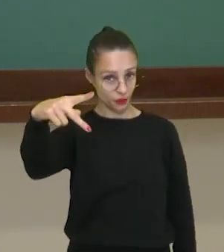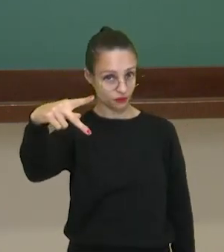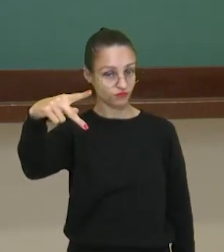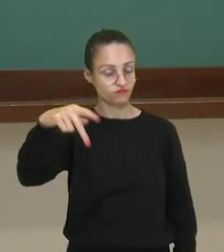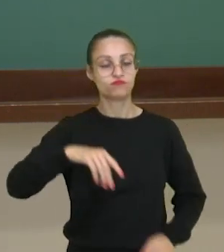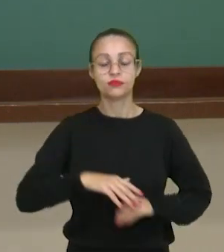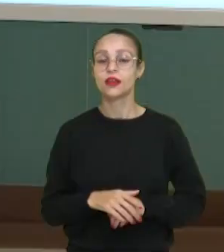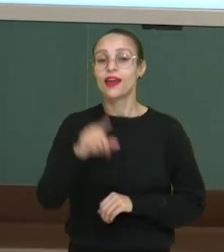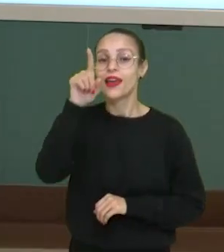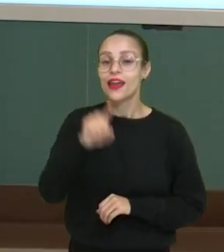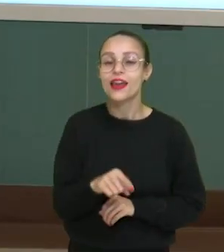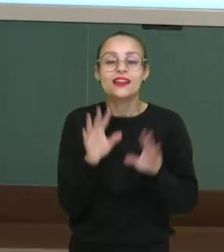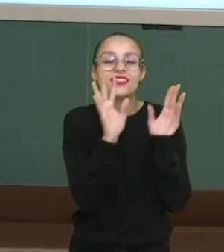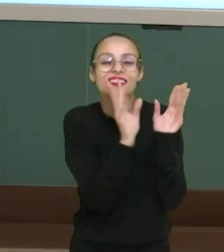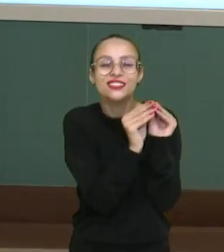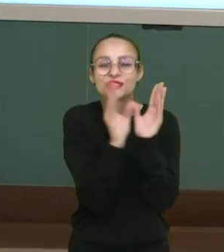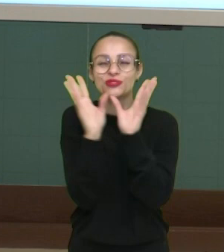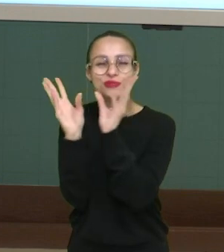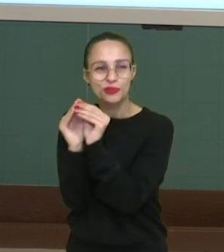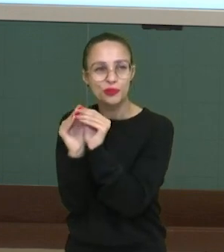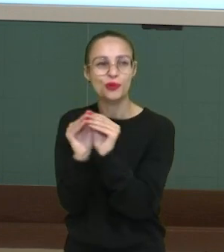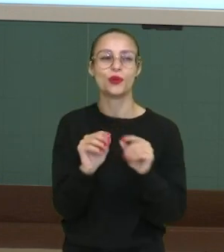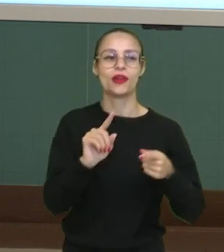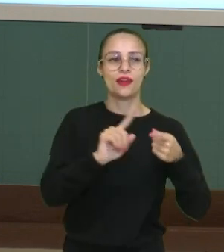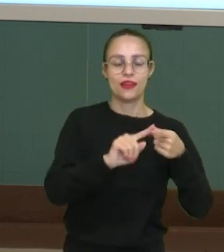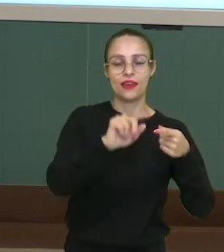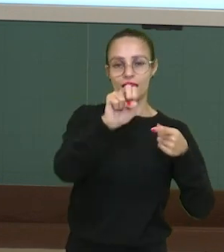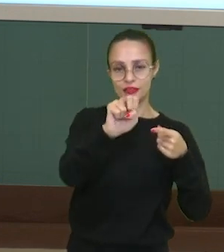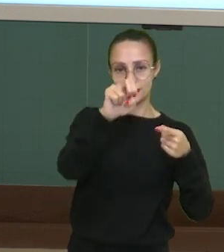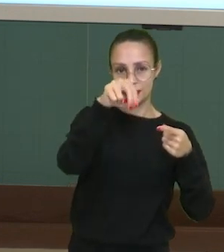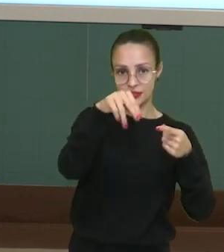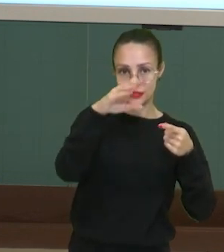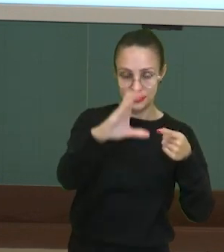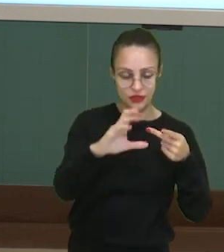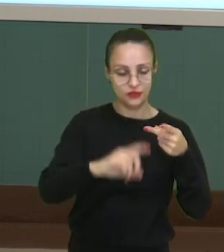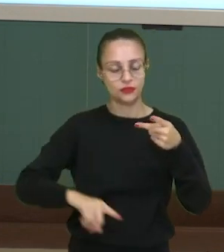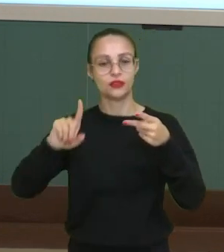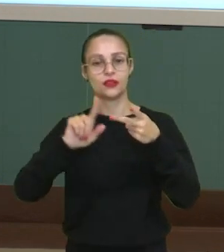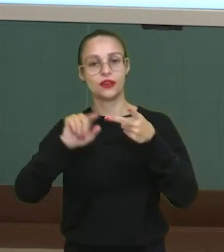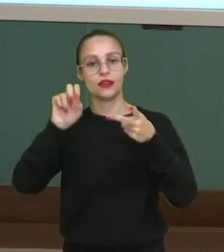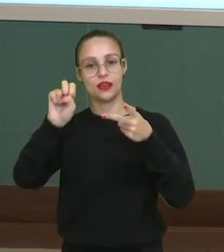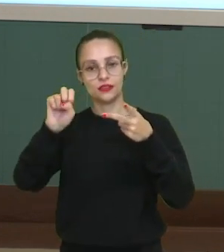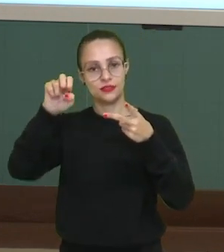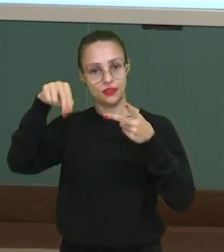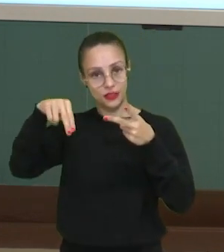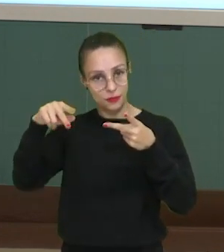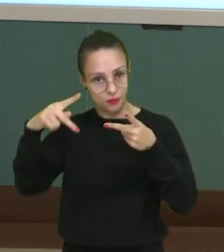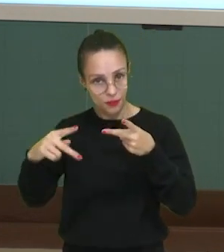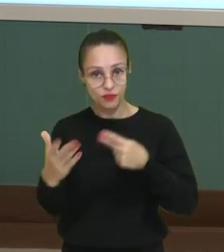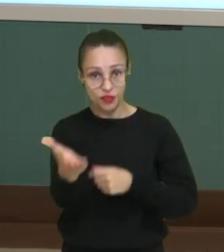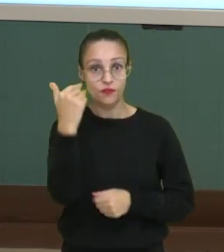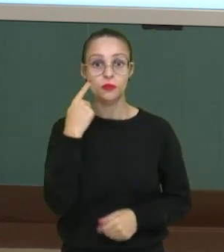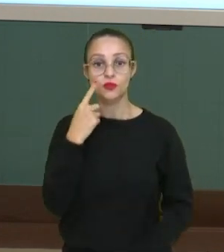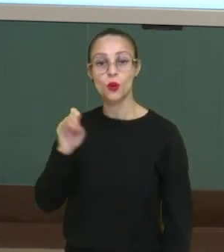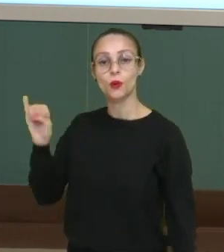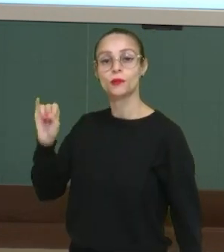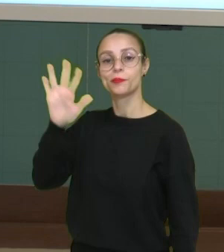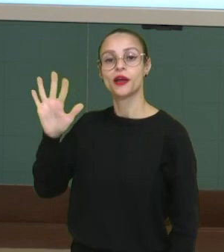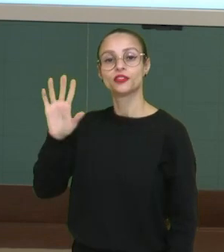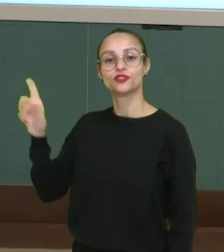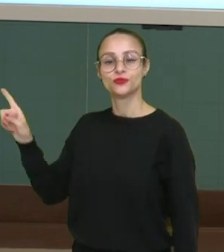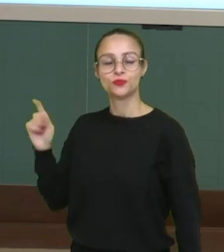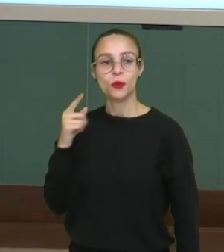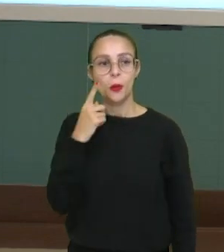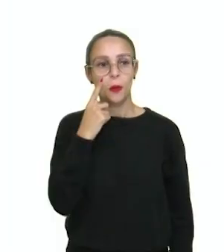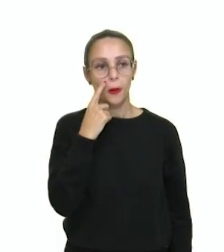SNP, que são as siglas para facilitar a compreensão dessas partes. Vamos para a imagem?